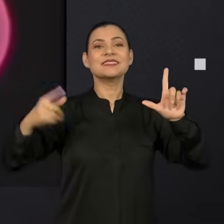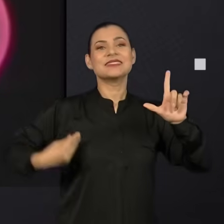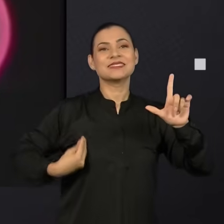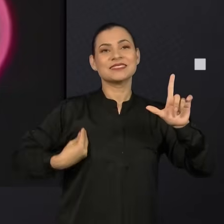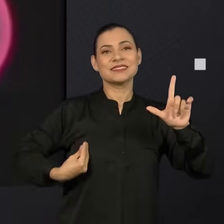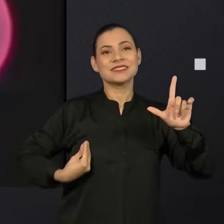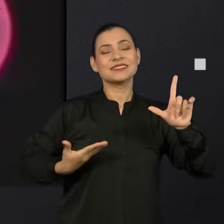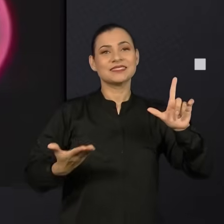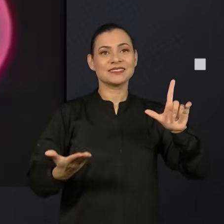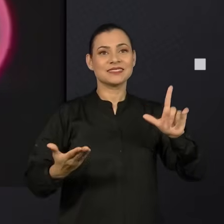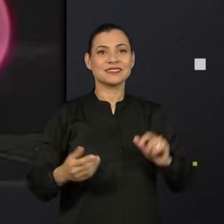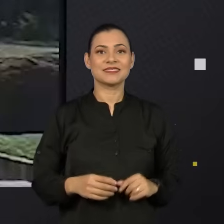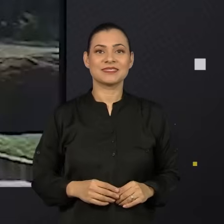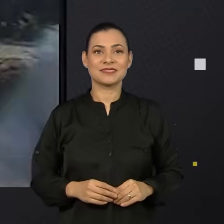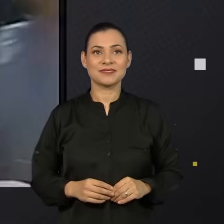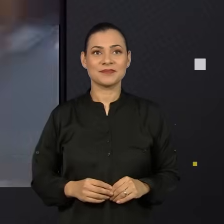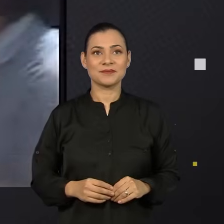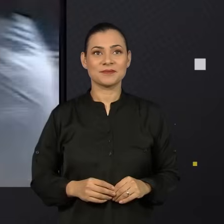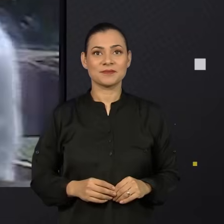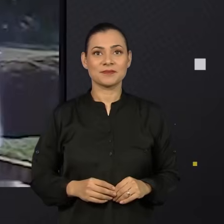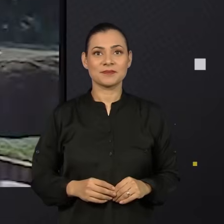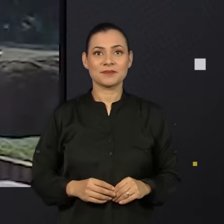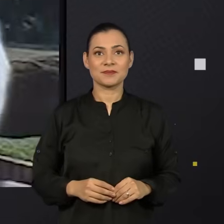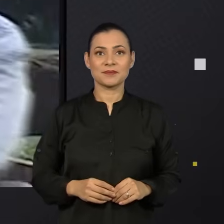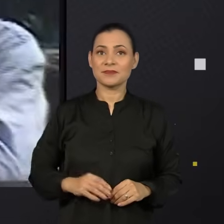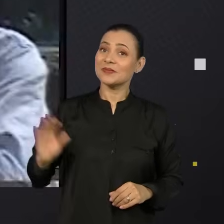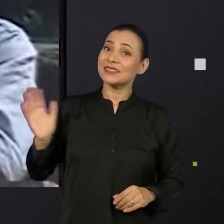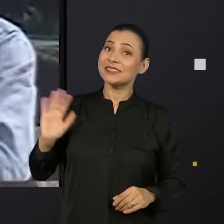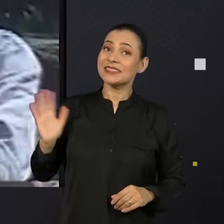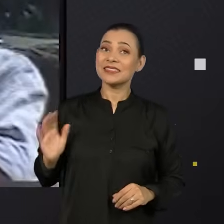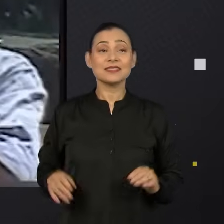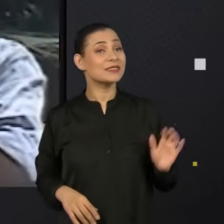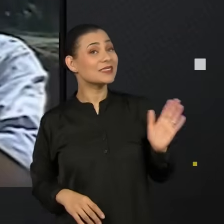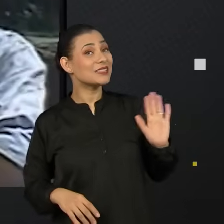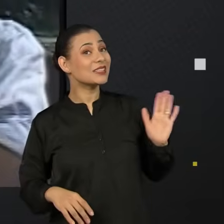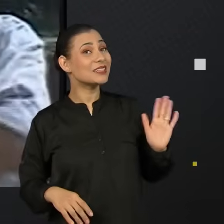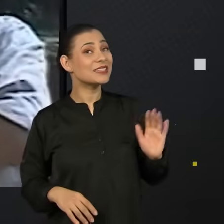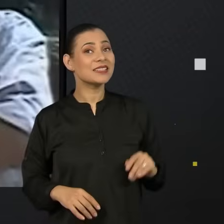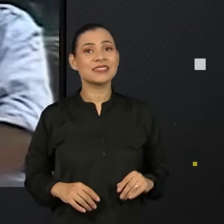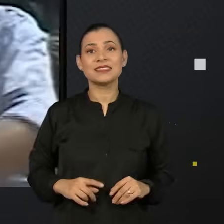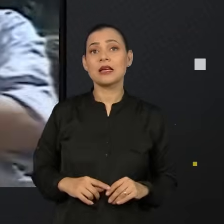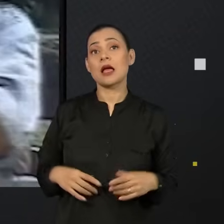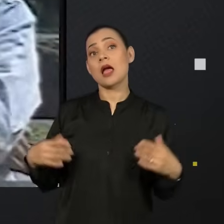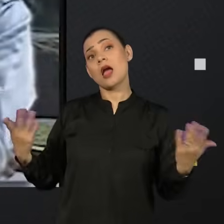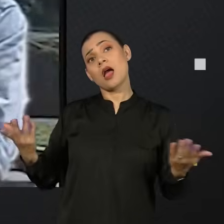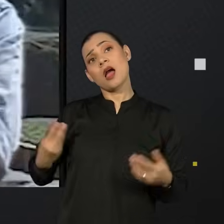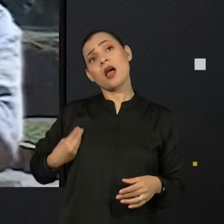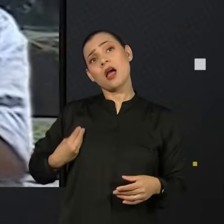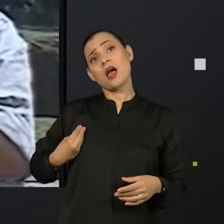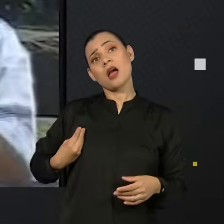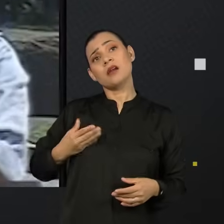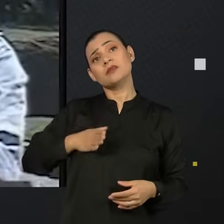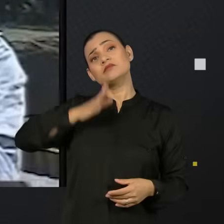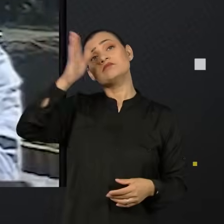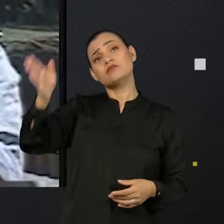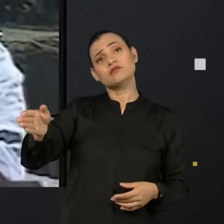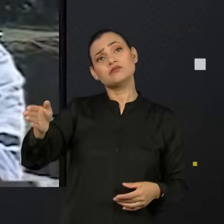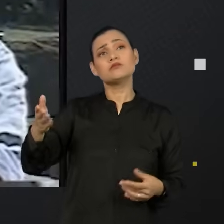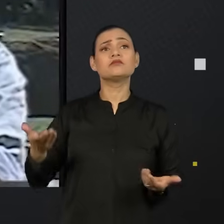Oi, Guaruraba. Oi, onde é que você foi? Ah, eu fui tomar a vacina contra